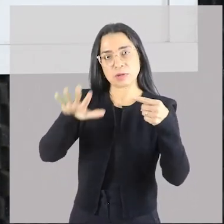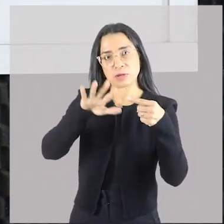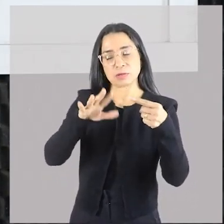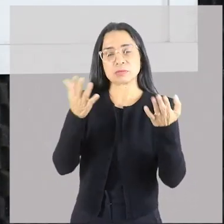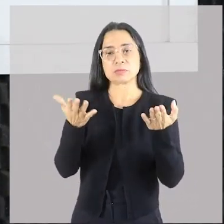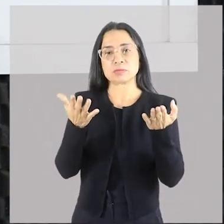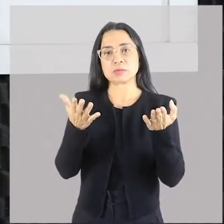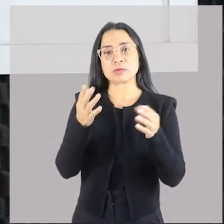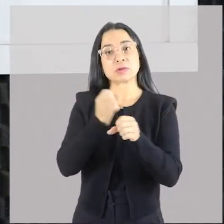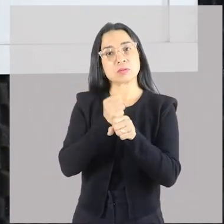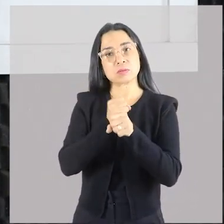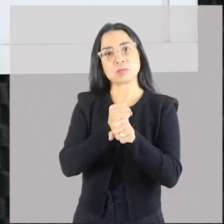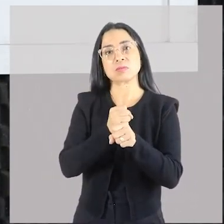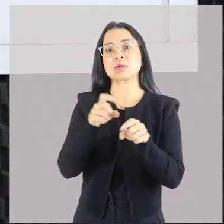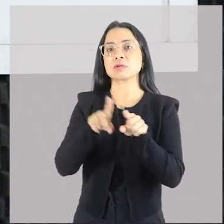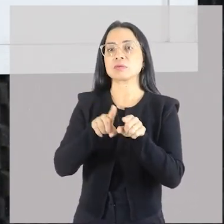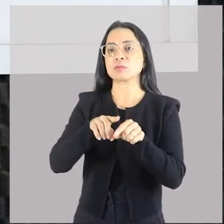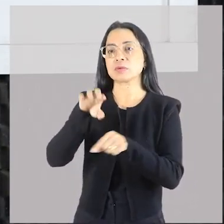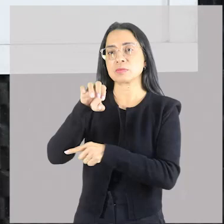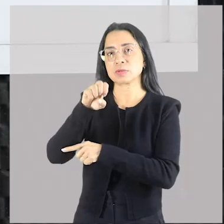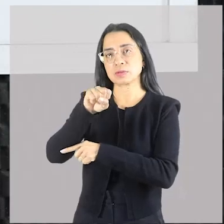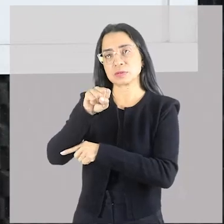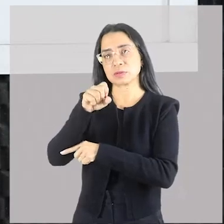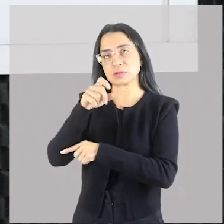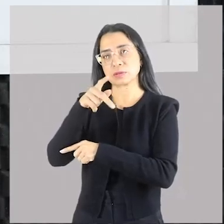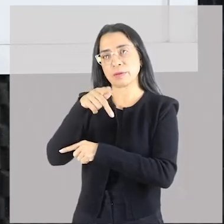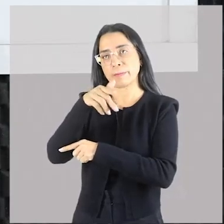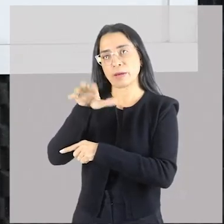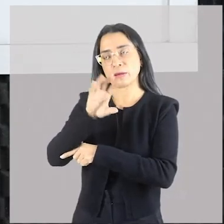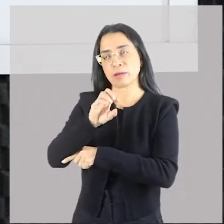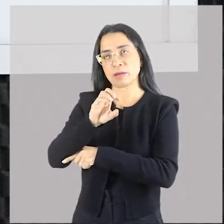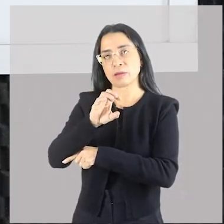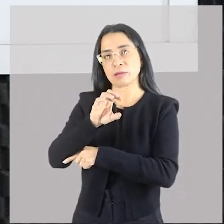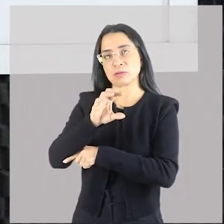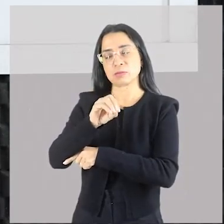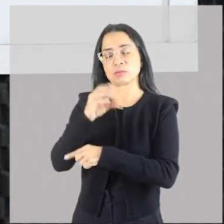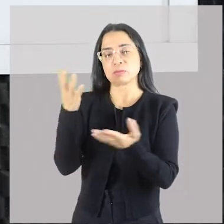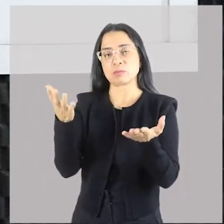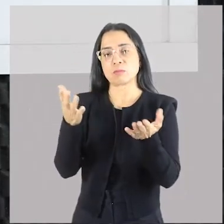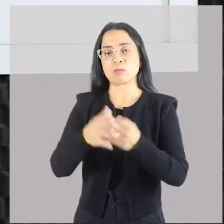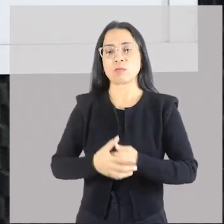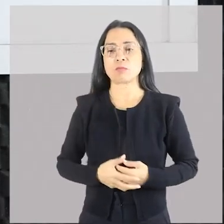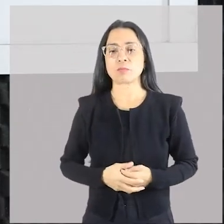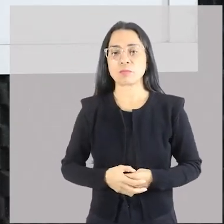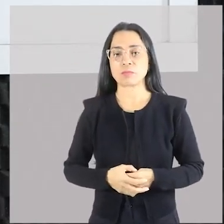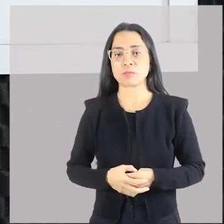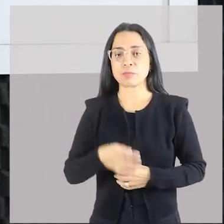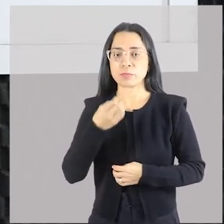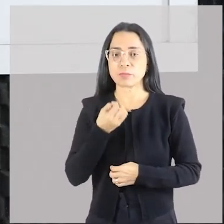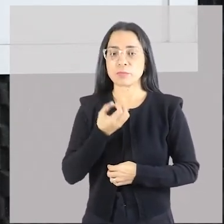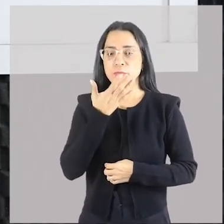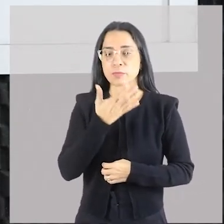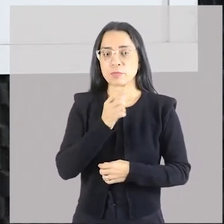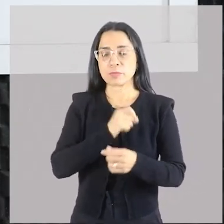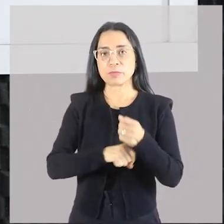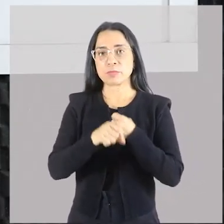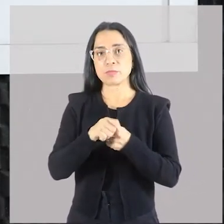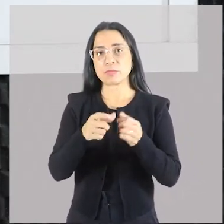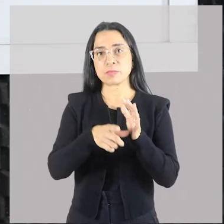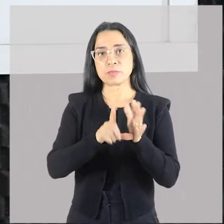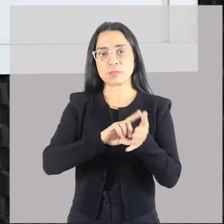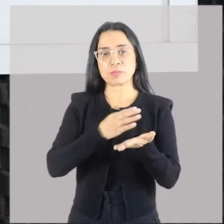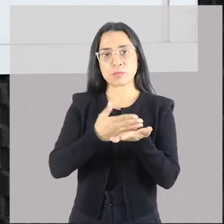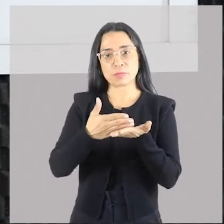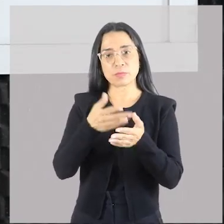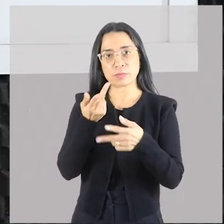Você quantificar um espaço de uma superfície plana, tá? Beleza, mas antes de a gente começar a falar da área